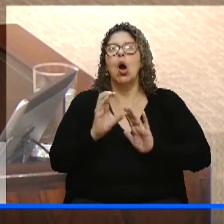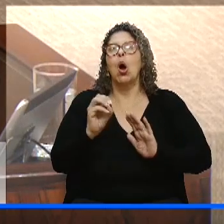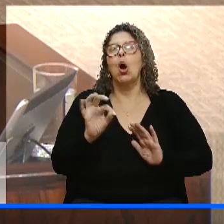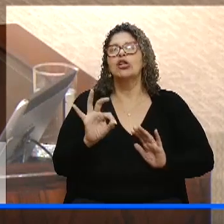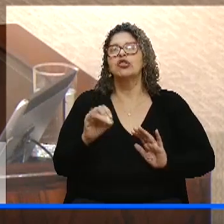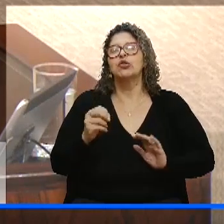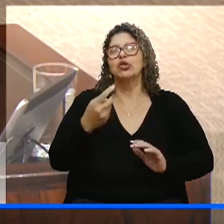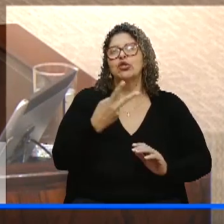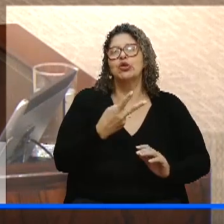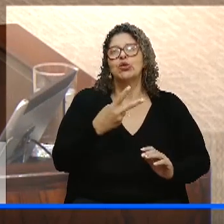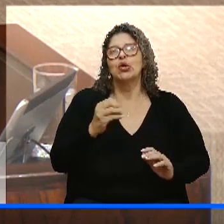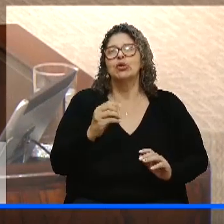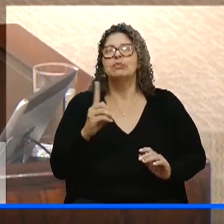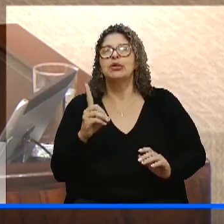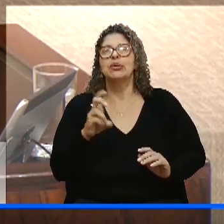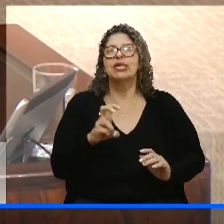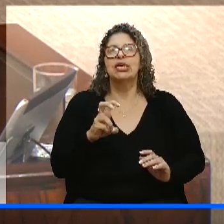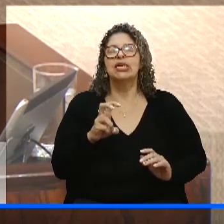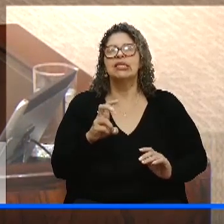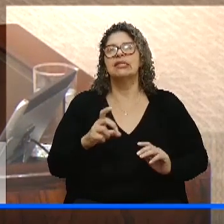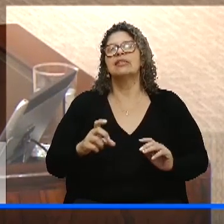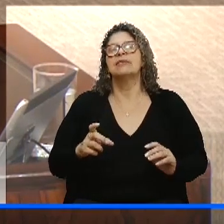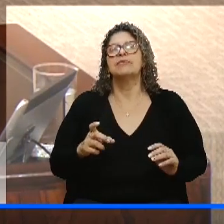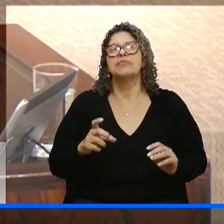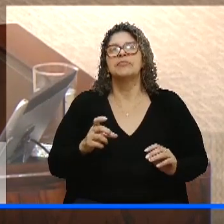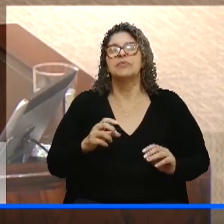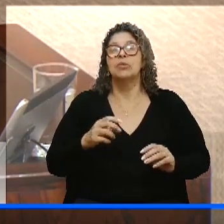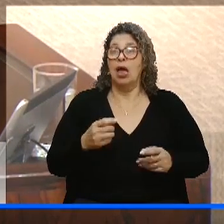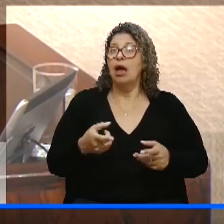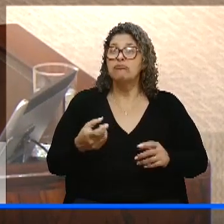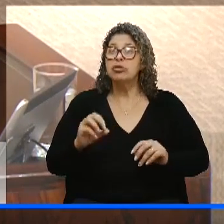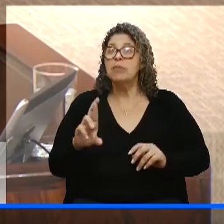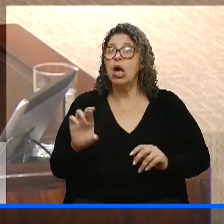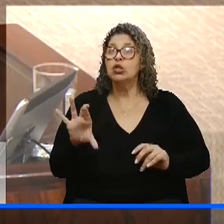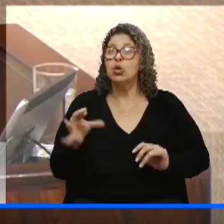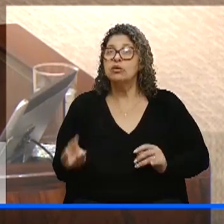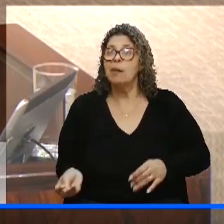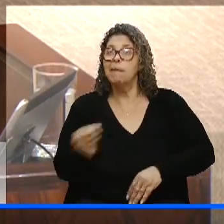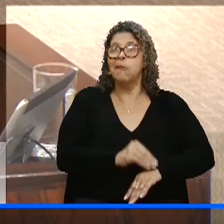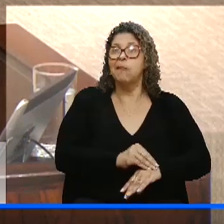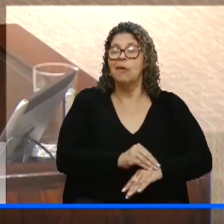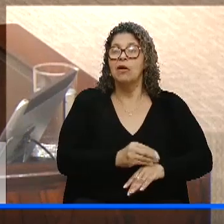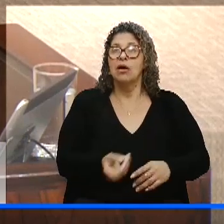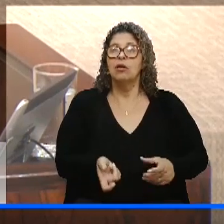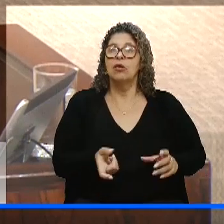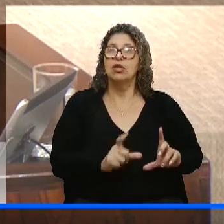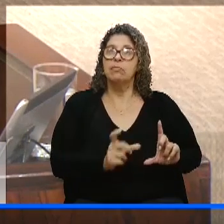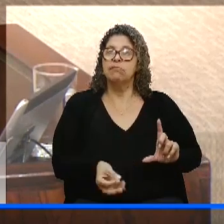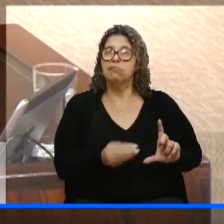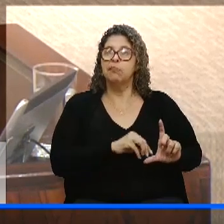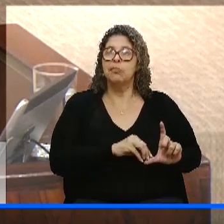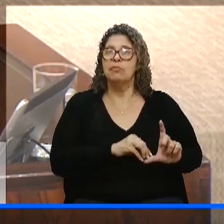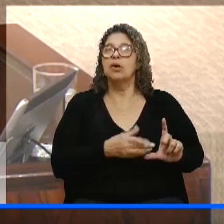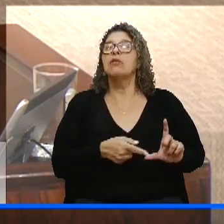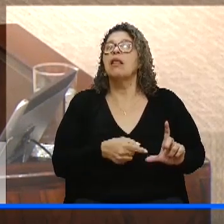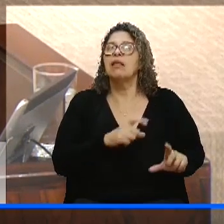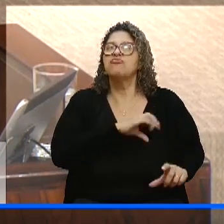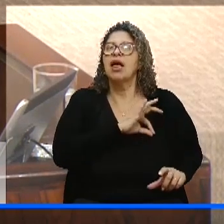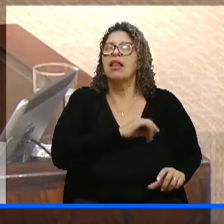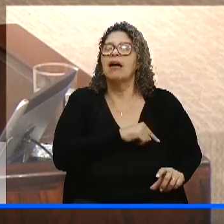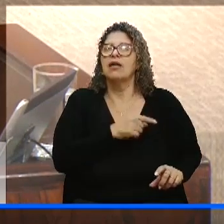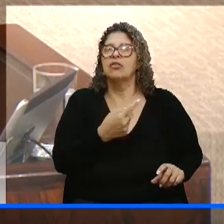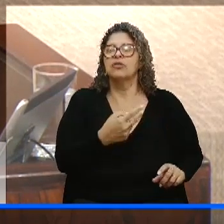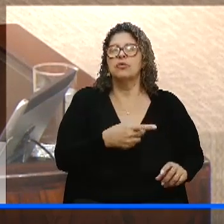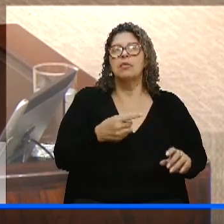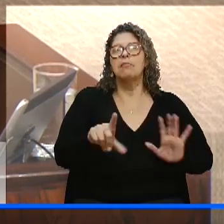2015 se editou uma resolução interna concedendo os honorários de sucumbência para ele se baseia numa lei de